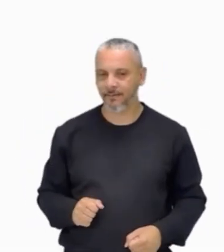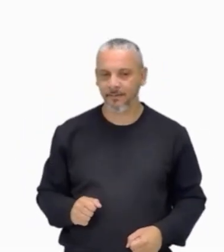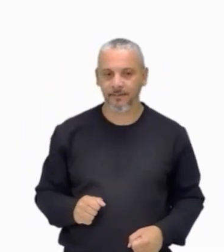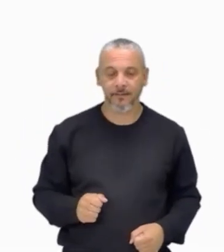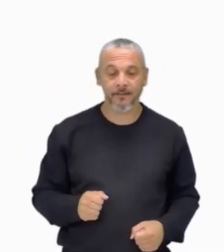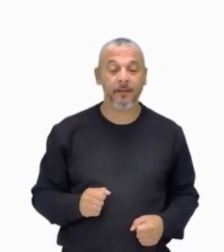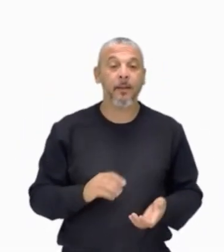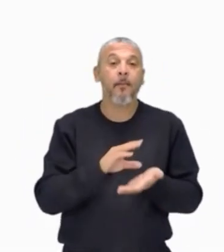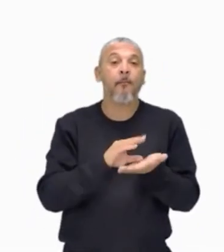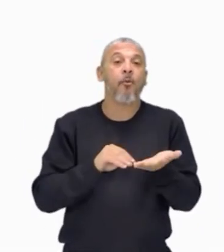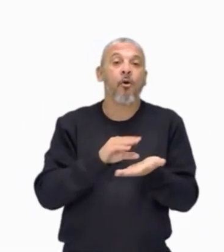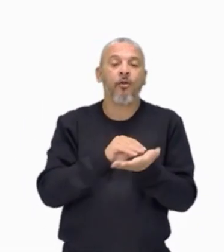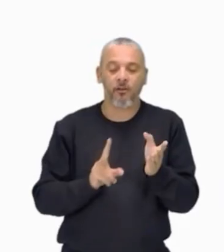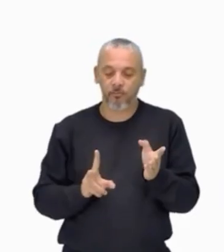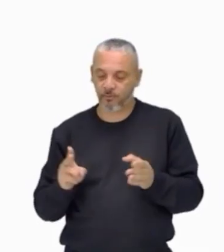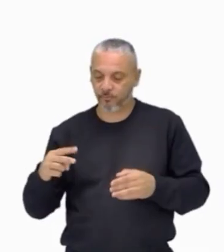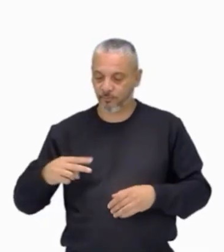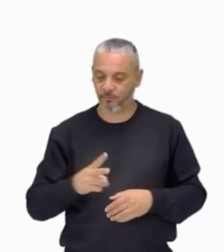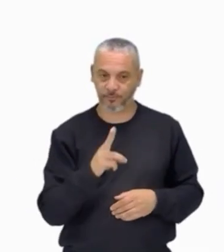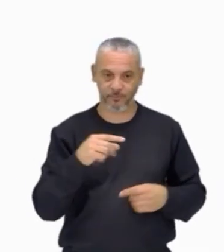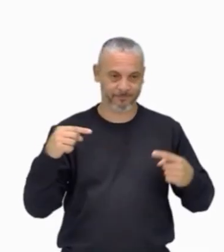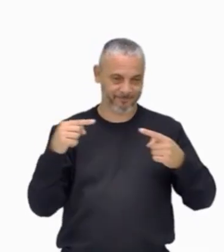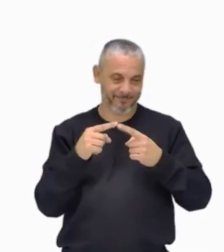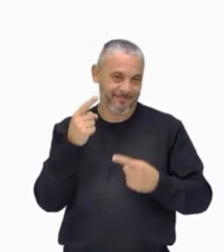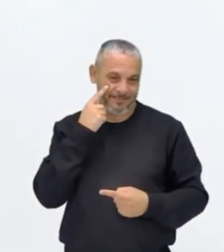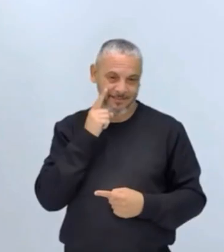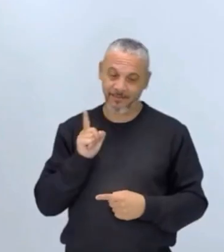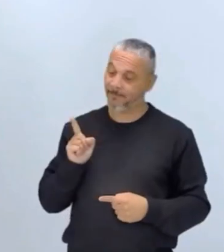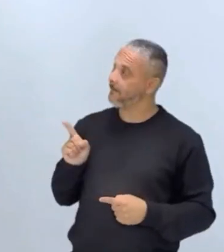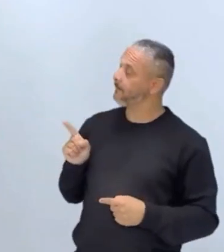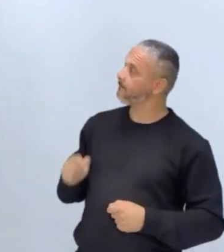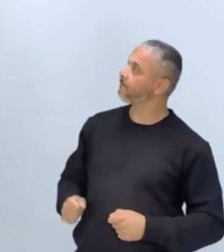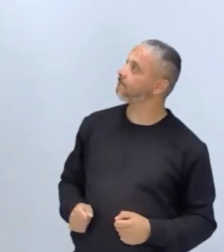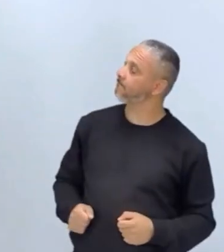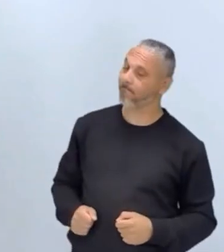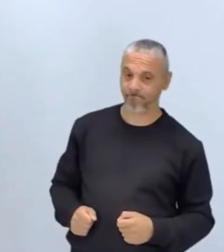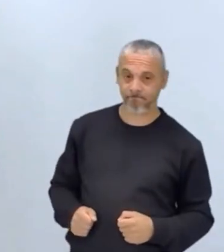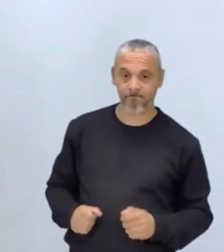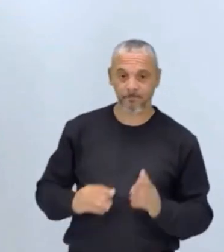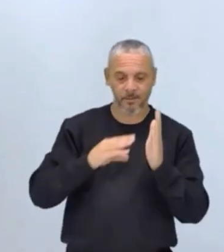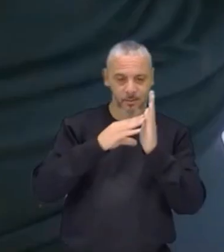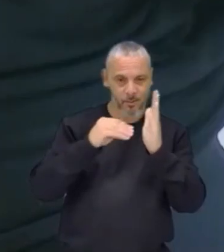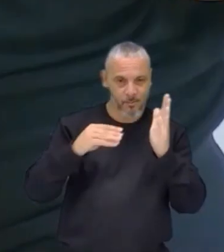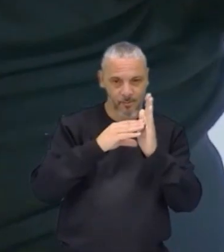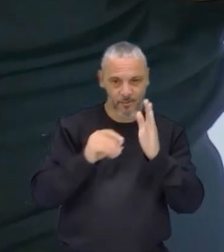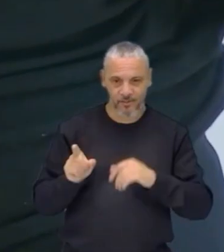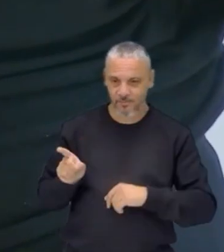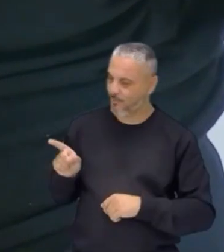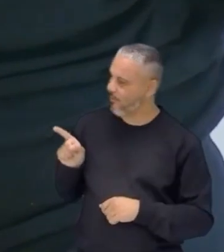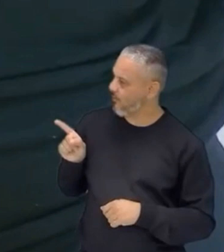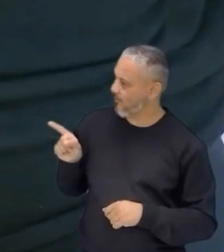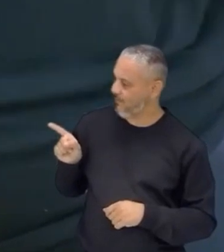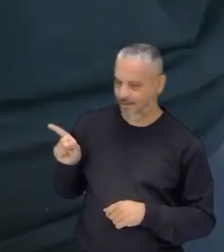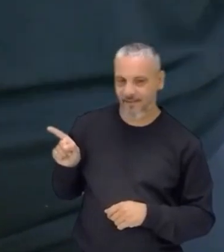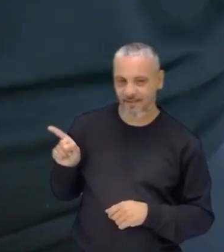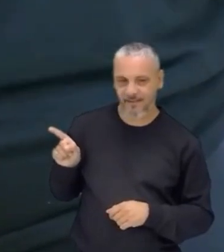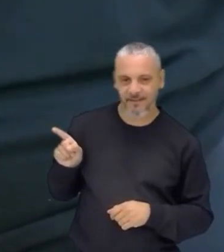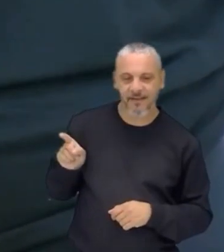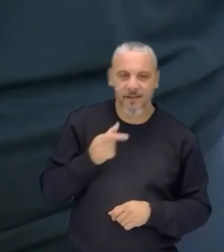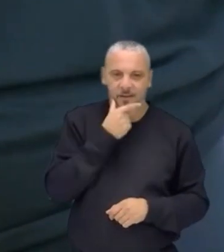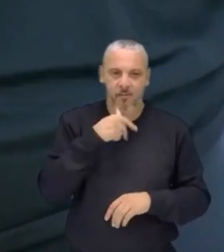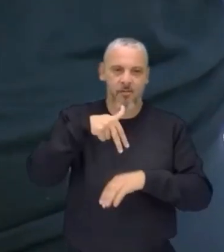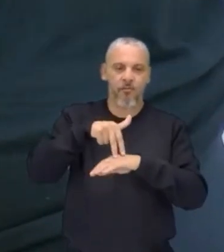parte de modelagem e corte desse protótipo, tá? Então aqui, ó, nosso protótipo, ele vai ter essa característica que é com o nosso